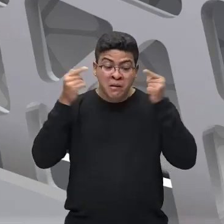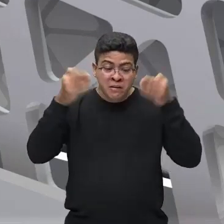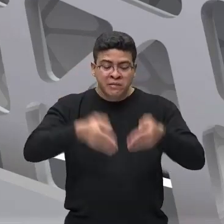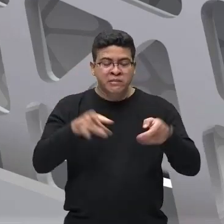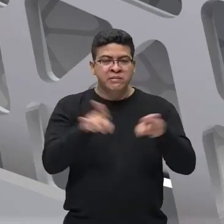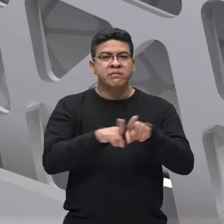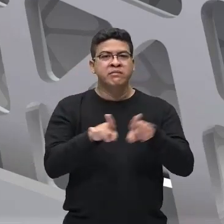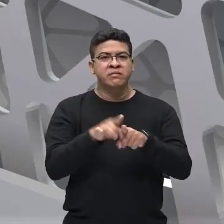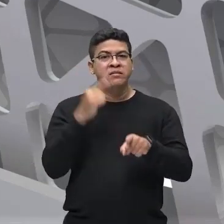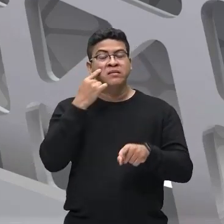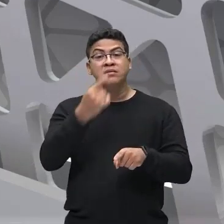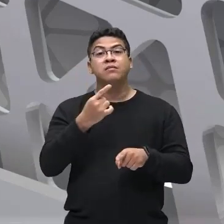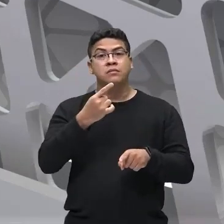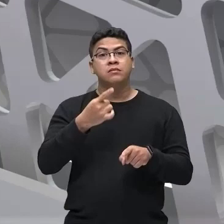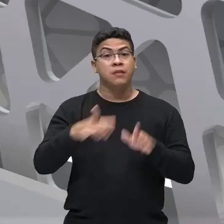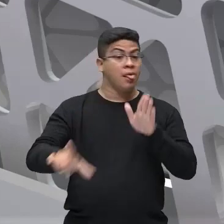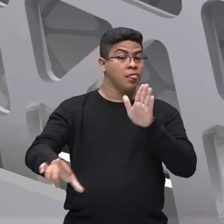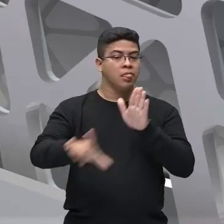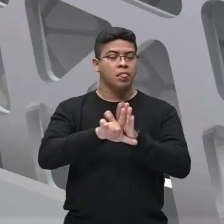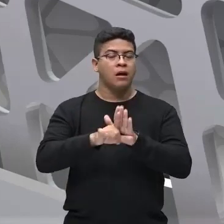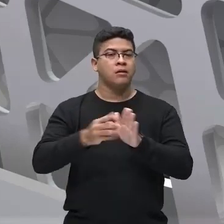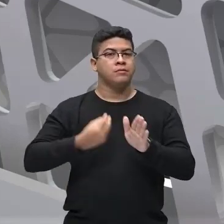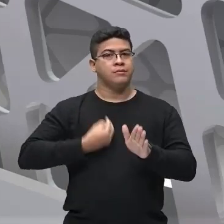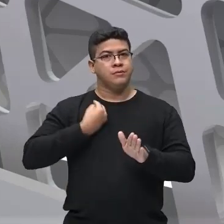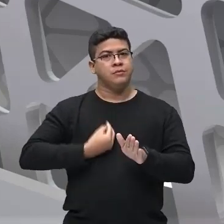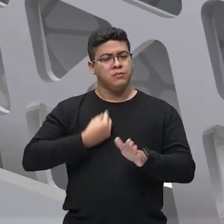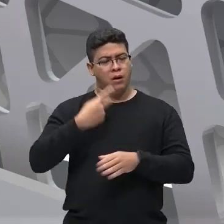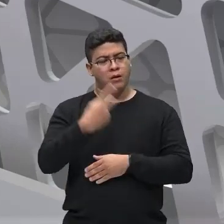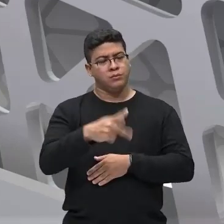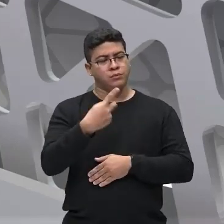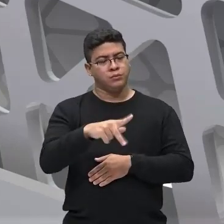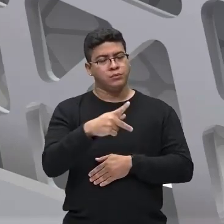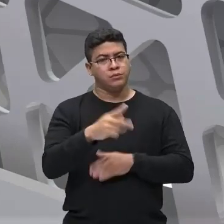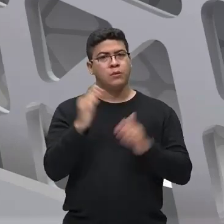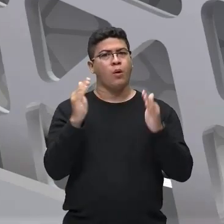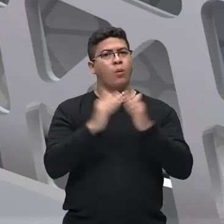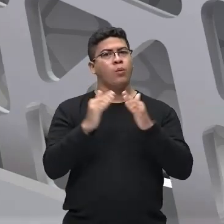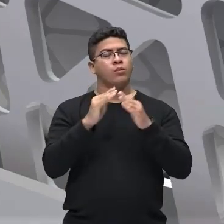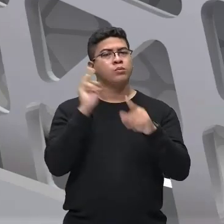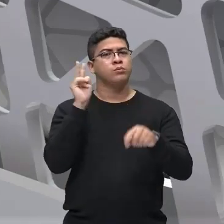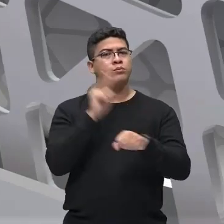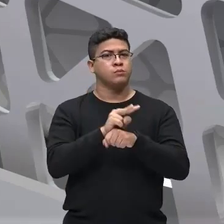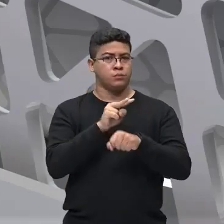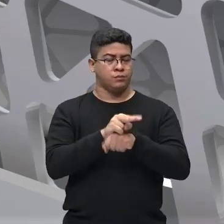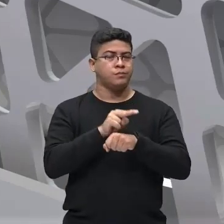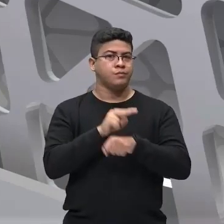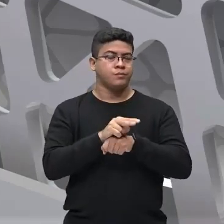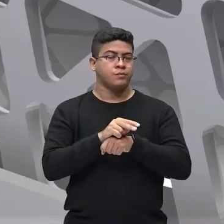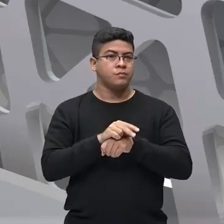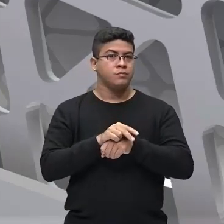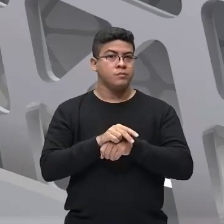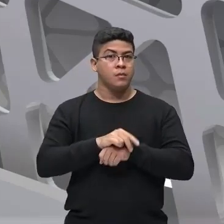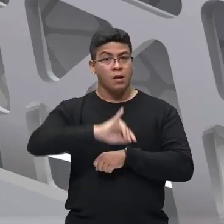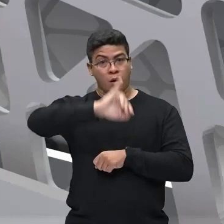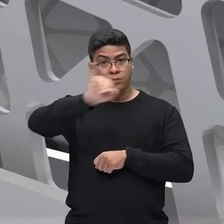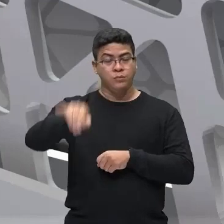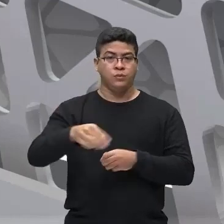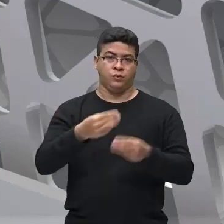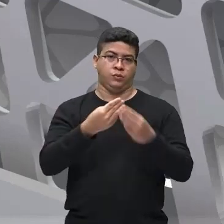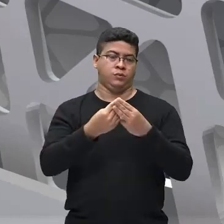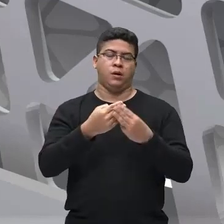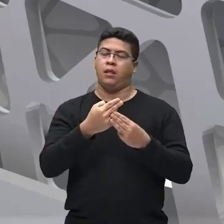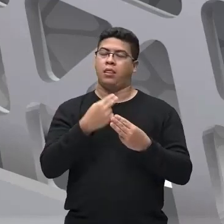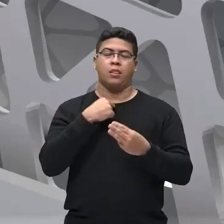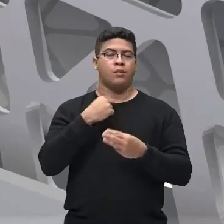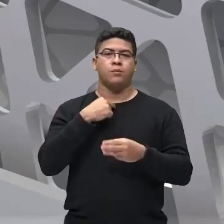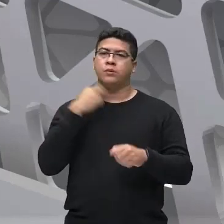a mulher na sua vida doméstica. A mulher judia não